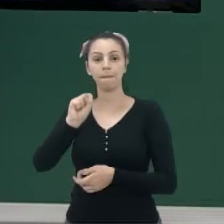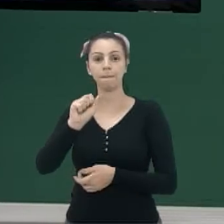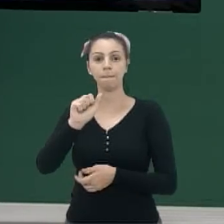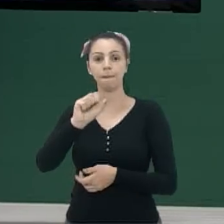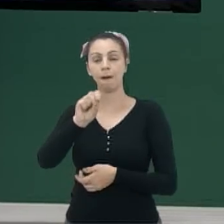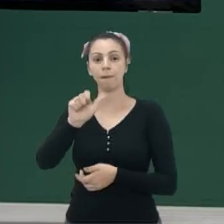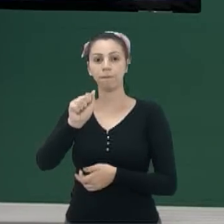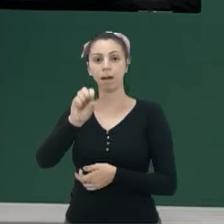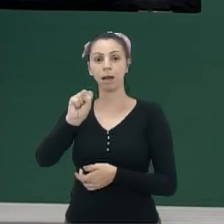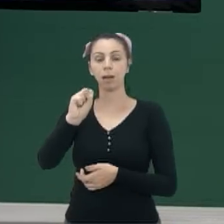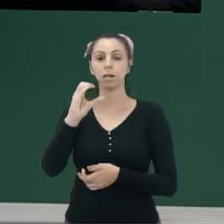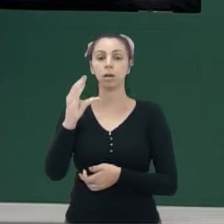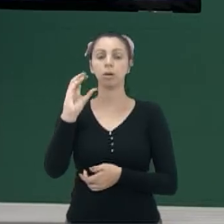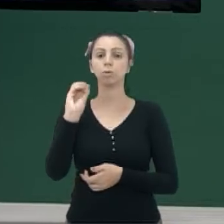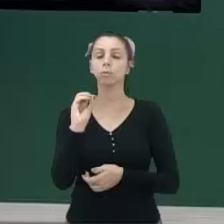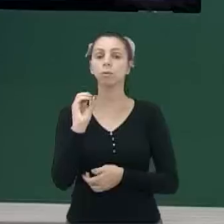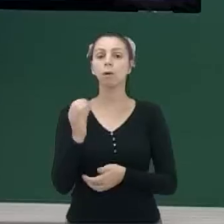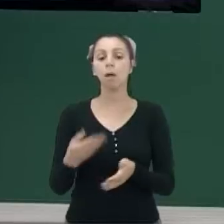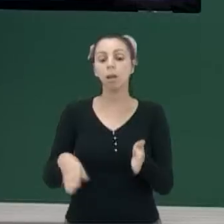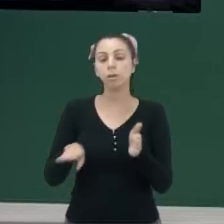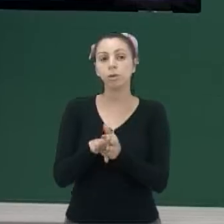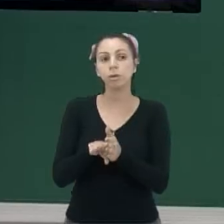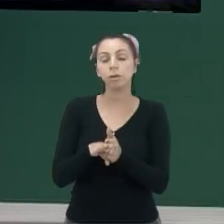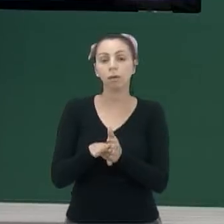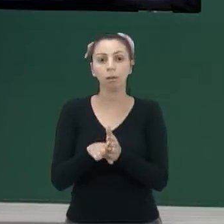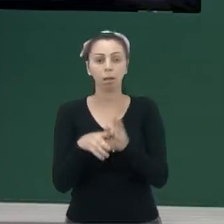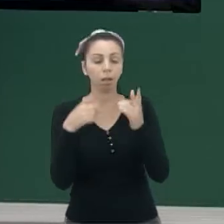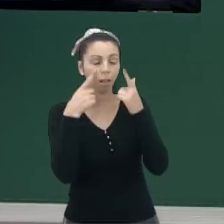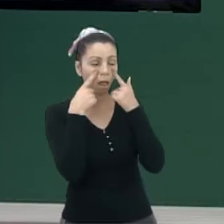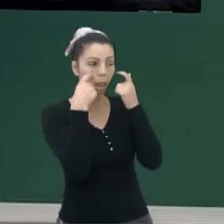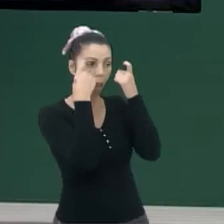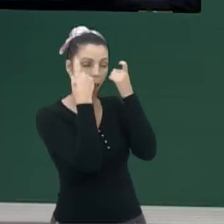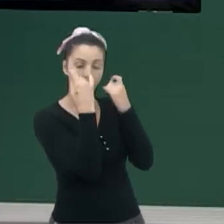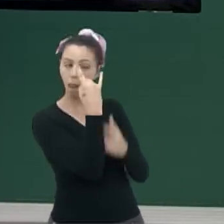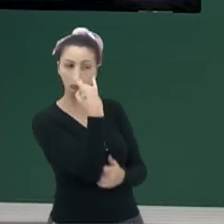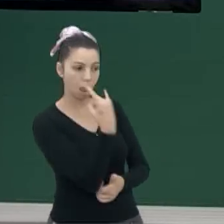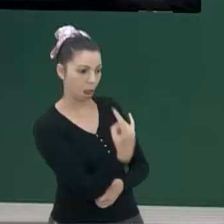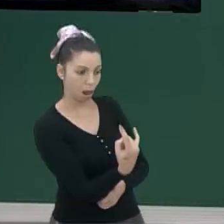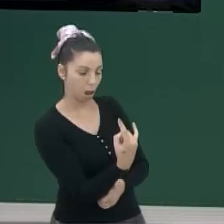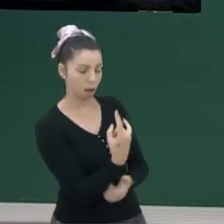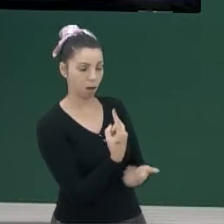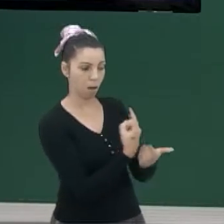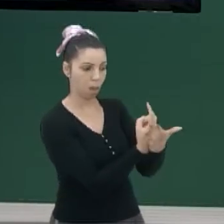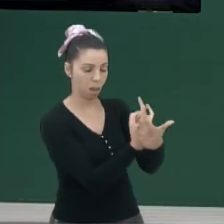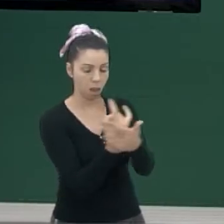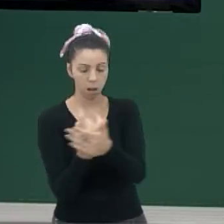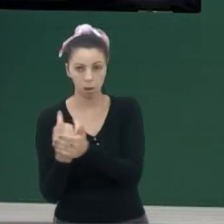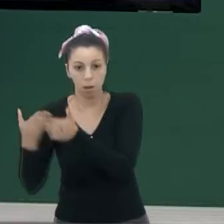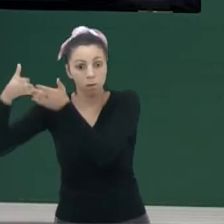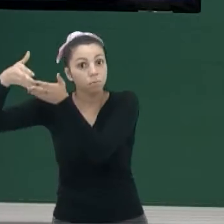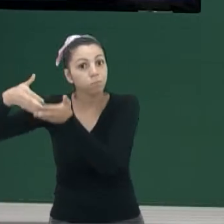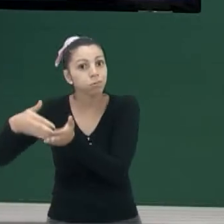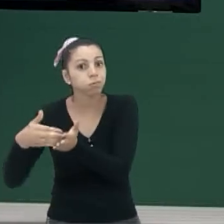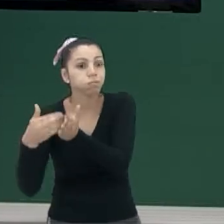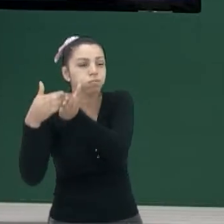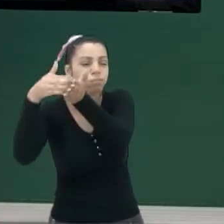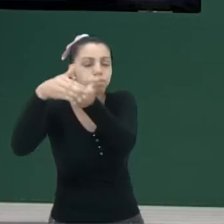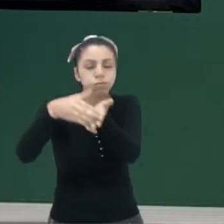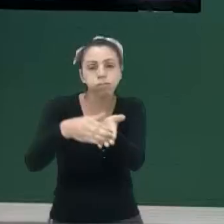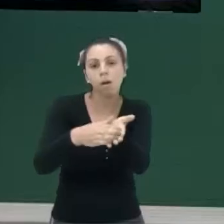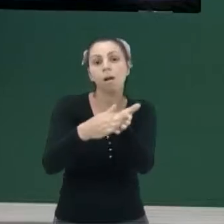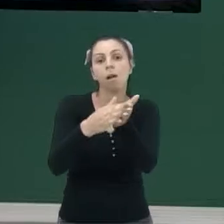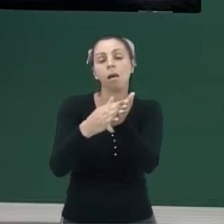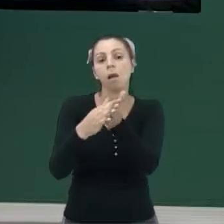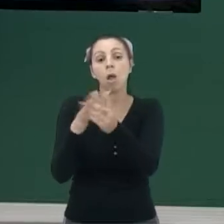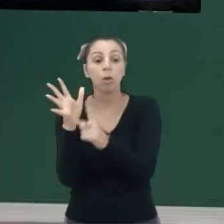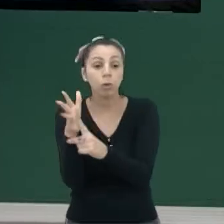ele chegou com uma esquadra que fazia volume nos olhos de quem via, de tantas embarcações que ele trouxe. E qual que era a ideia dele?